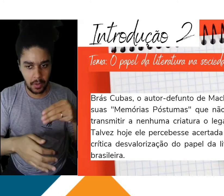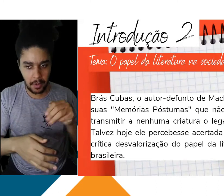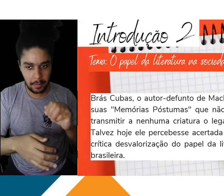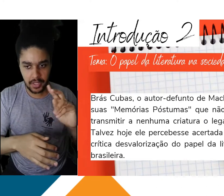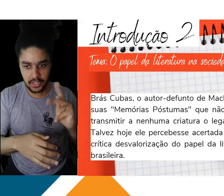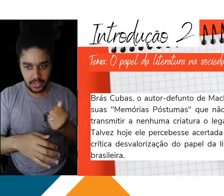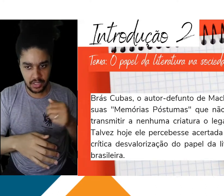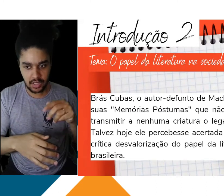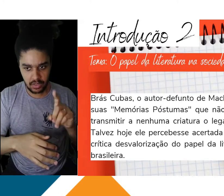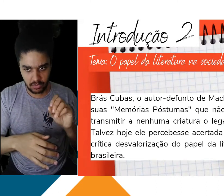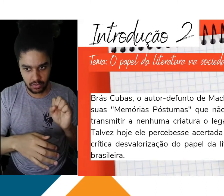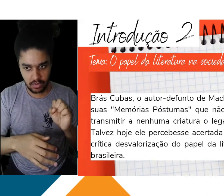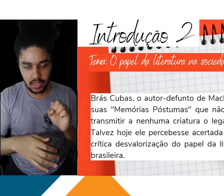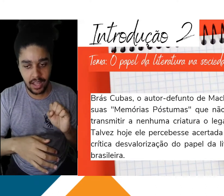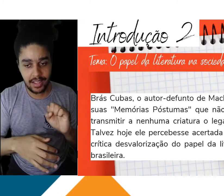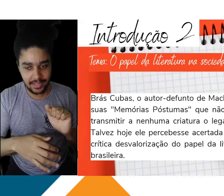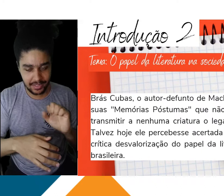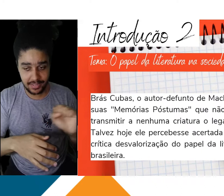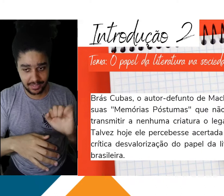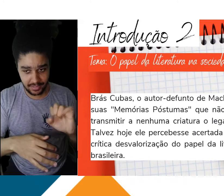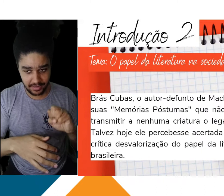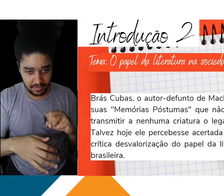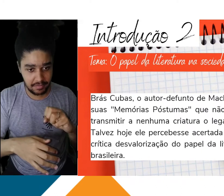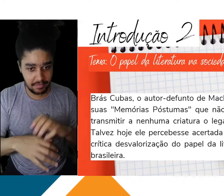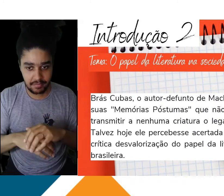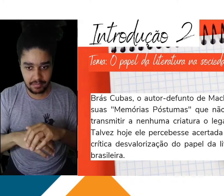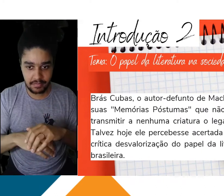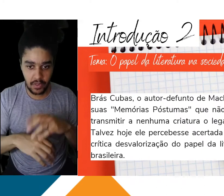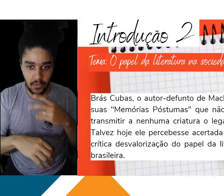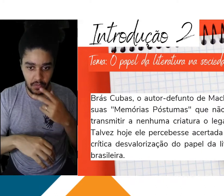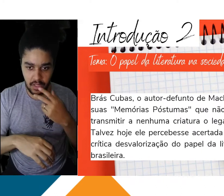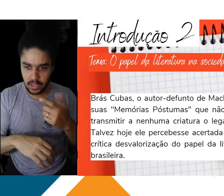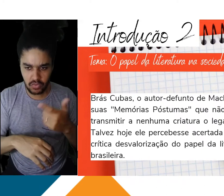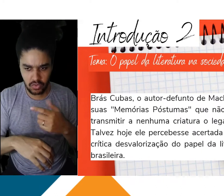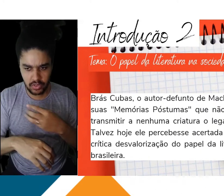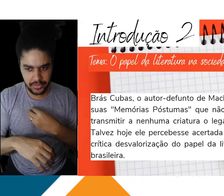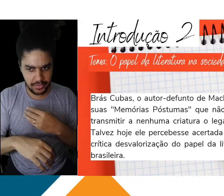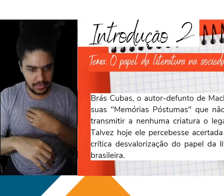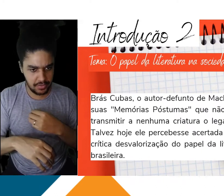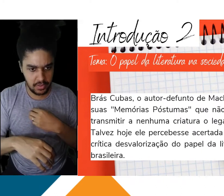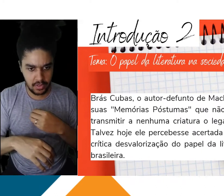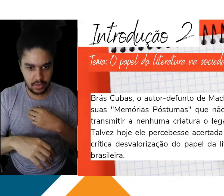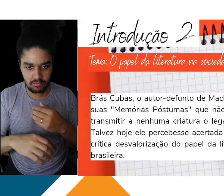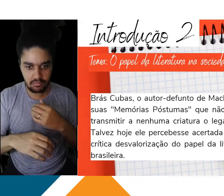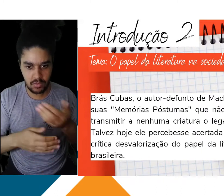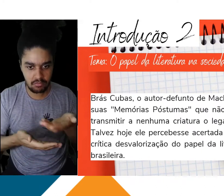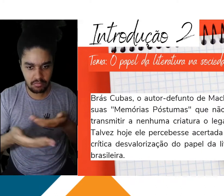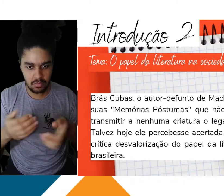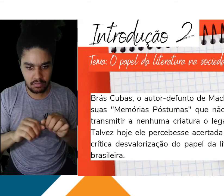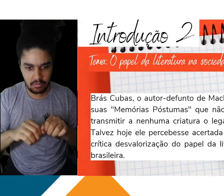não transmitir a nenhuma criatura o legado de nossa miséria. Talvez hoje ele percebesse acertada a sua decisão, visto a